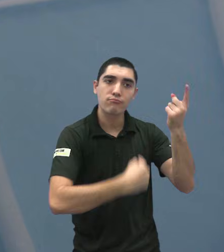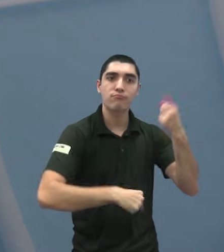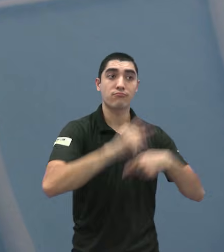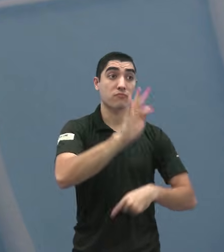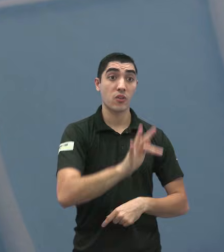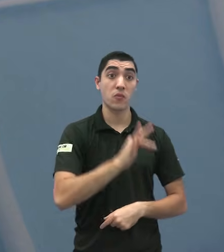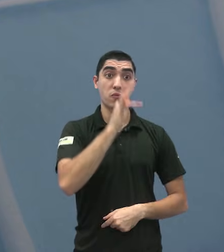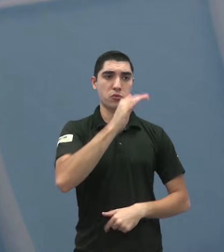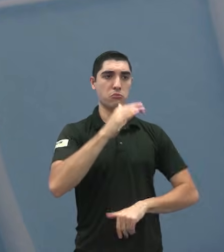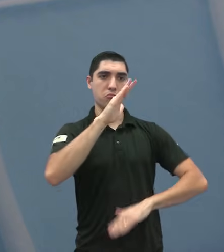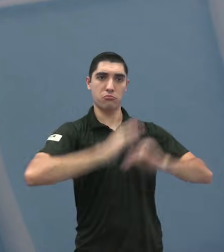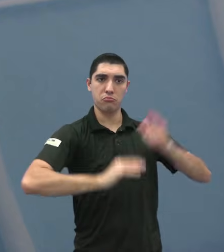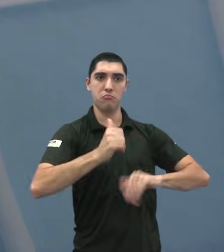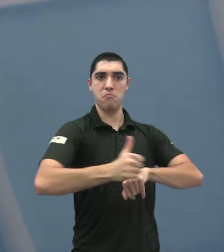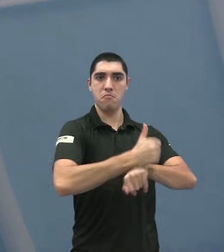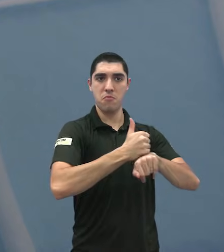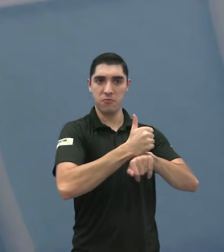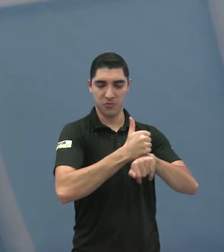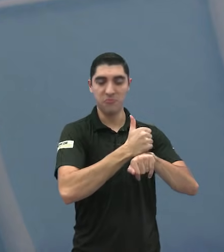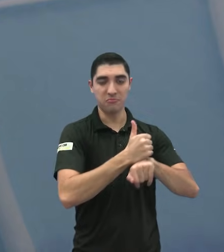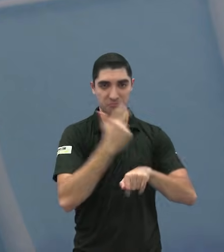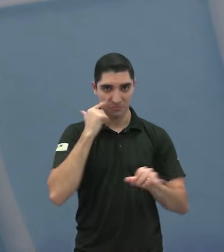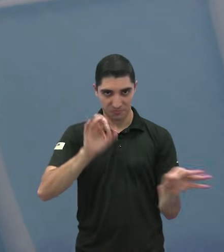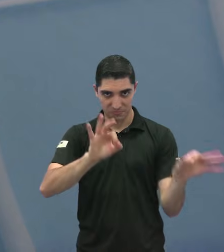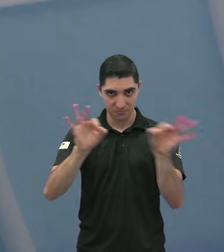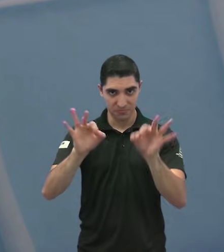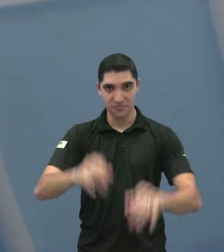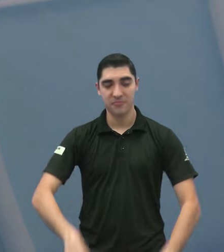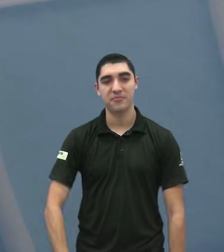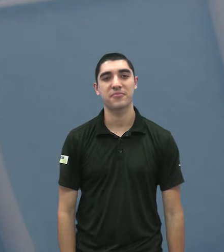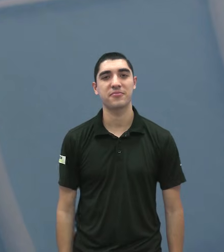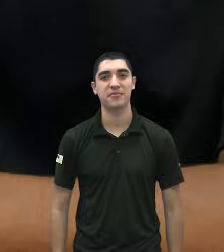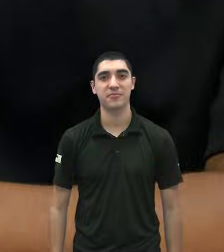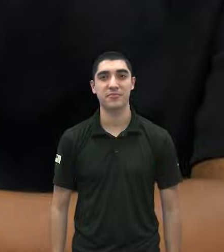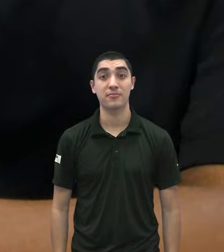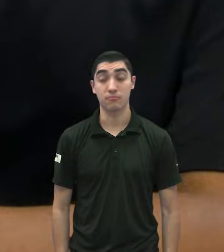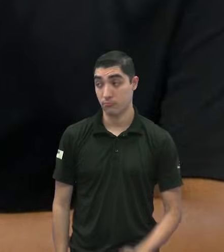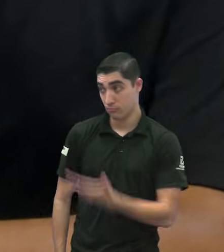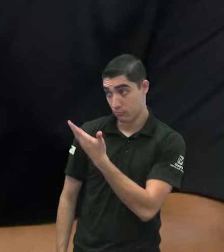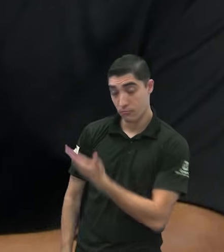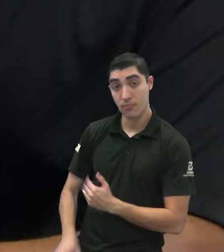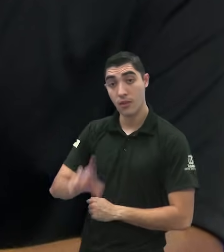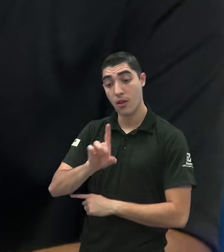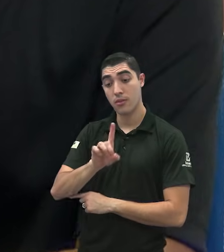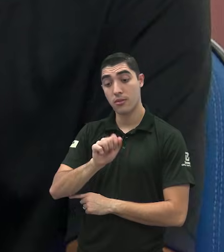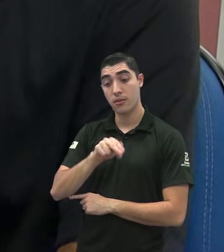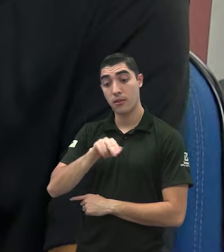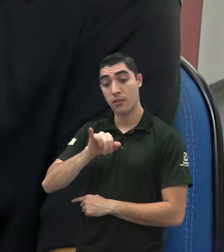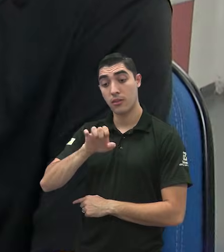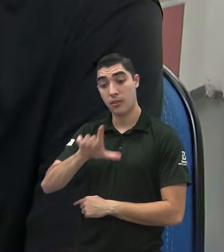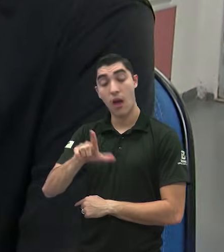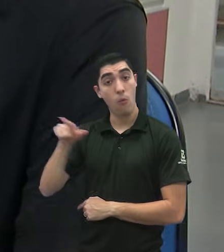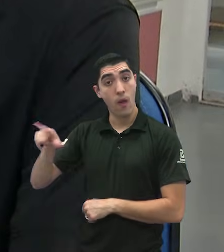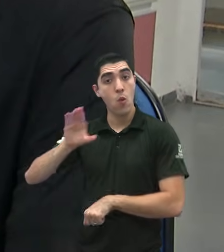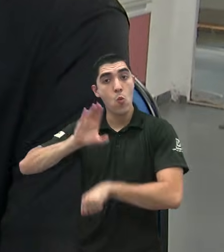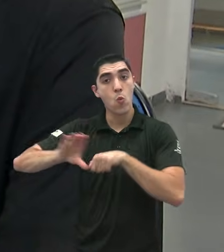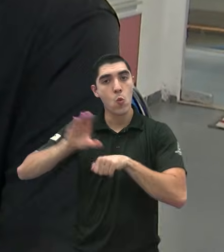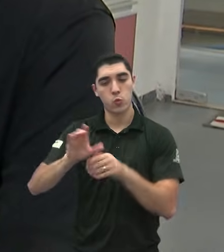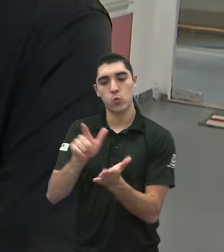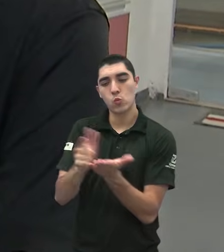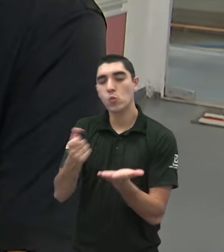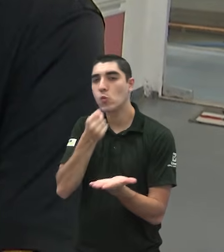novos pesquisadores e profissionais negros. Vamos acompanhar. O Daniel está no 3º ano do curso